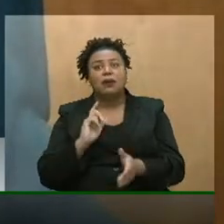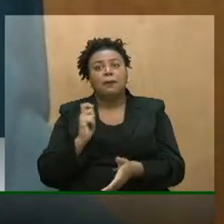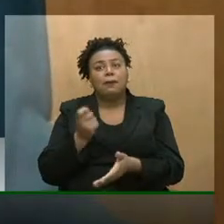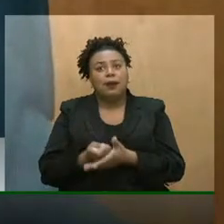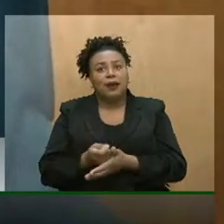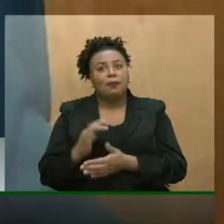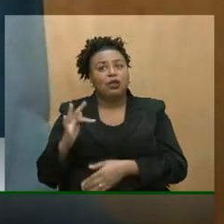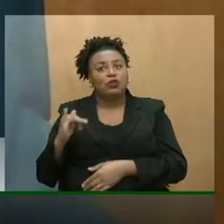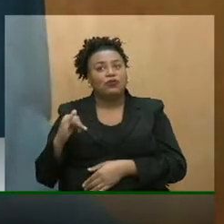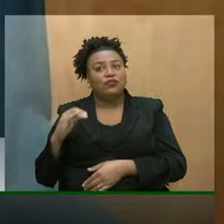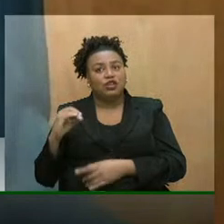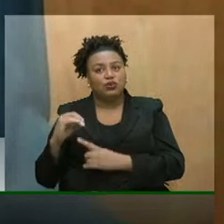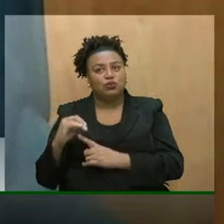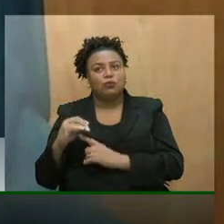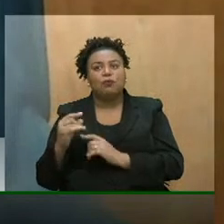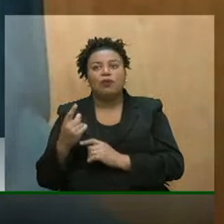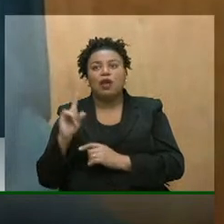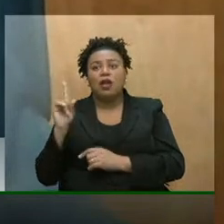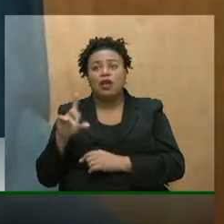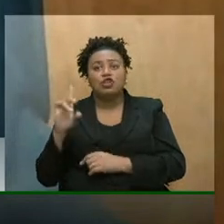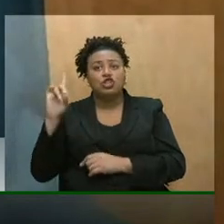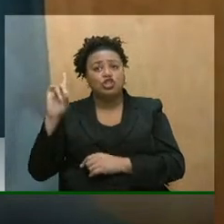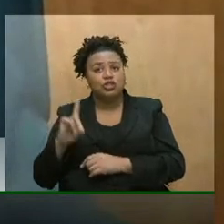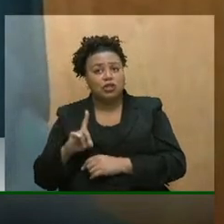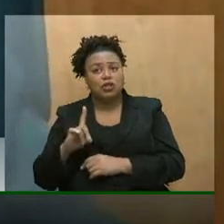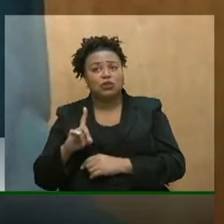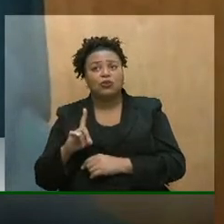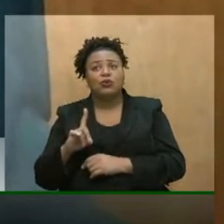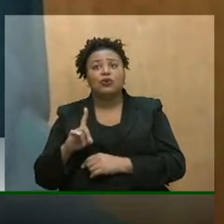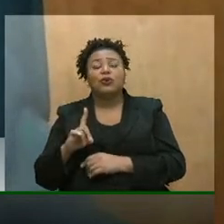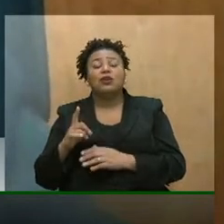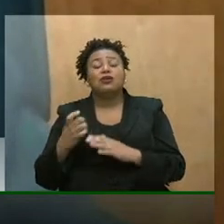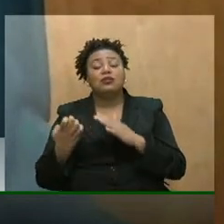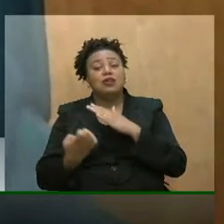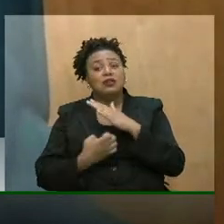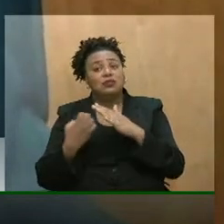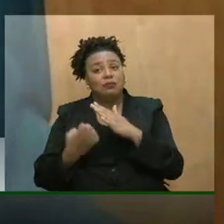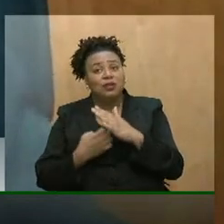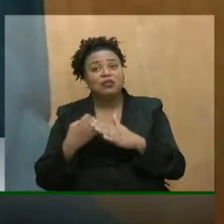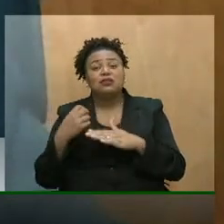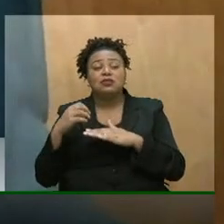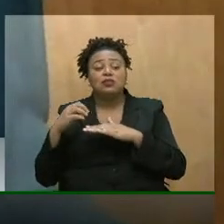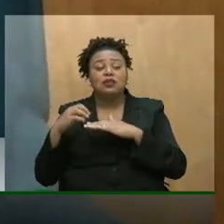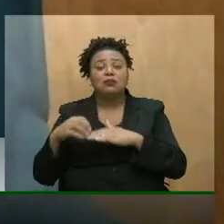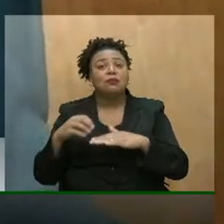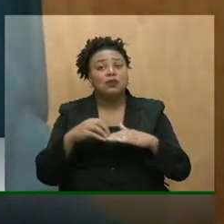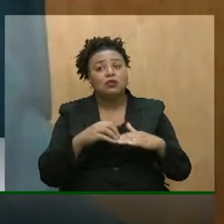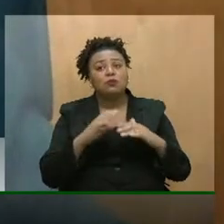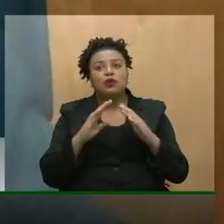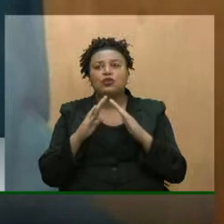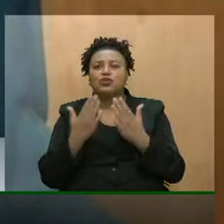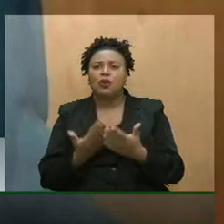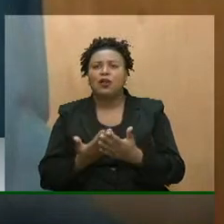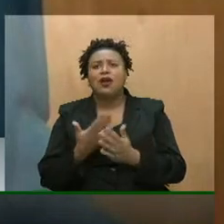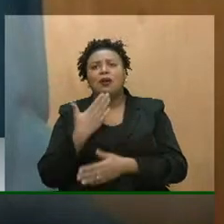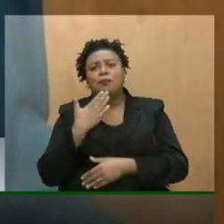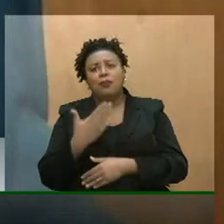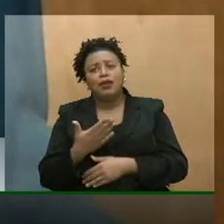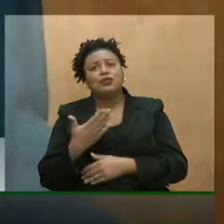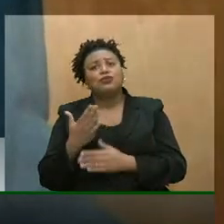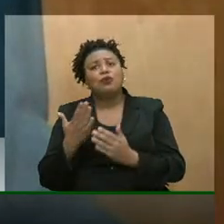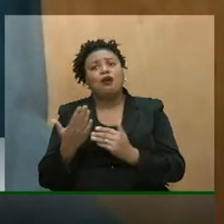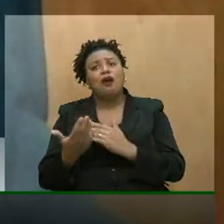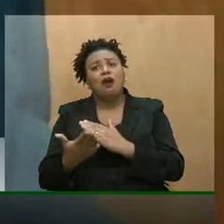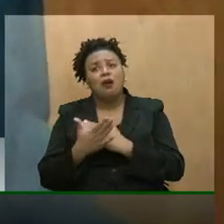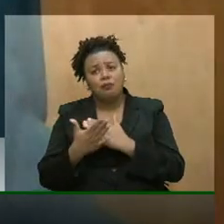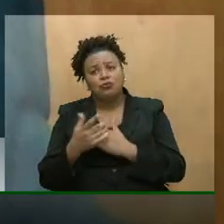parte fixa, que é um direito dos pequenos e microempresários do transporte escolar. Peço a colaboração dos colegas,